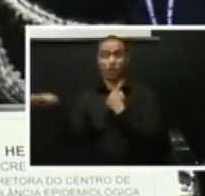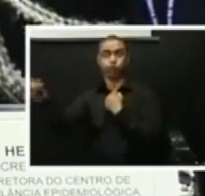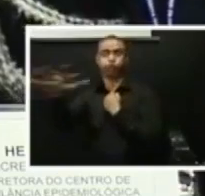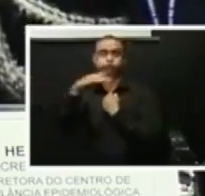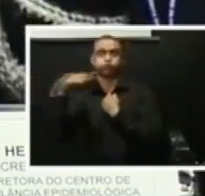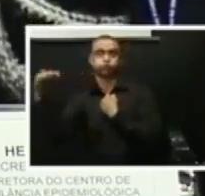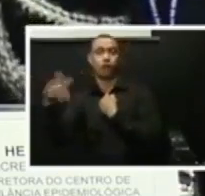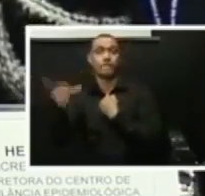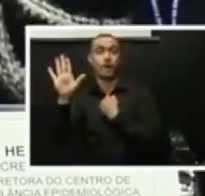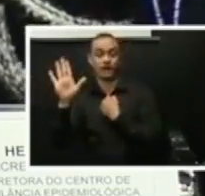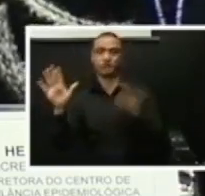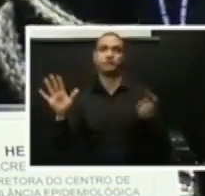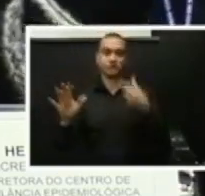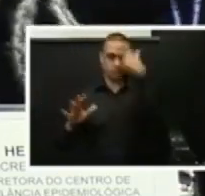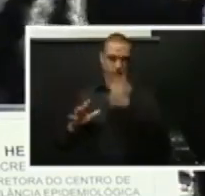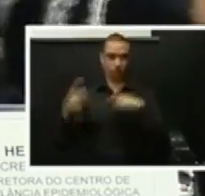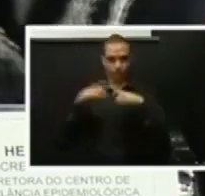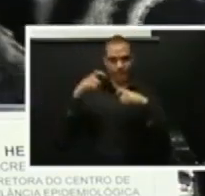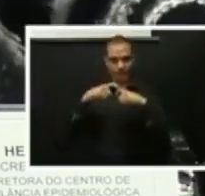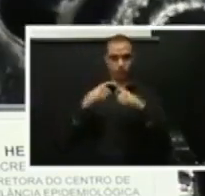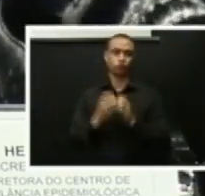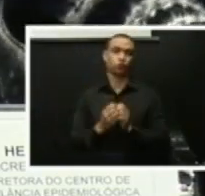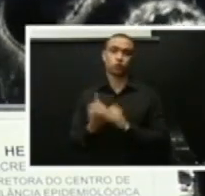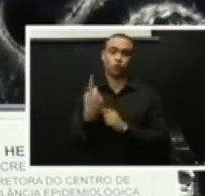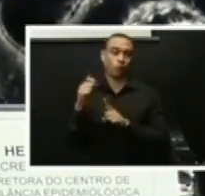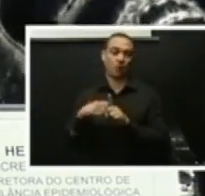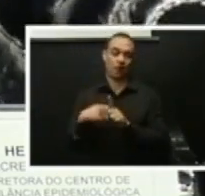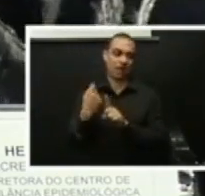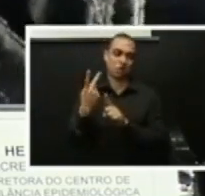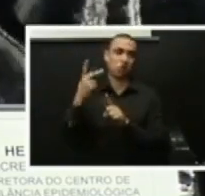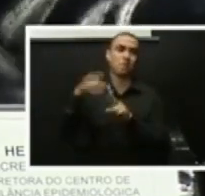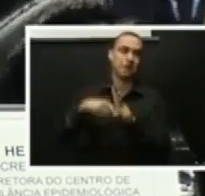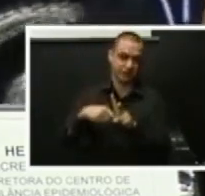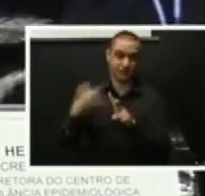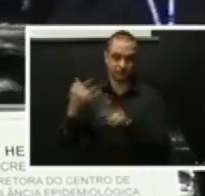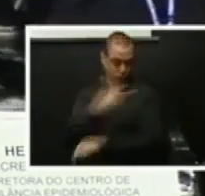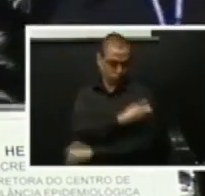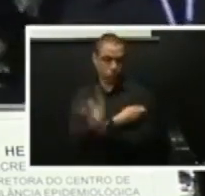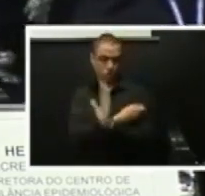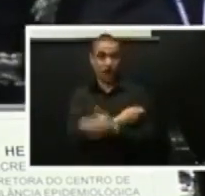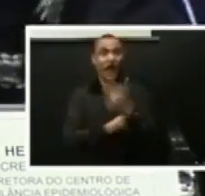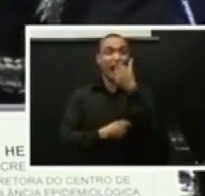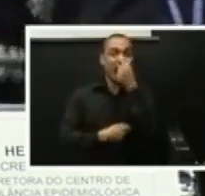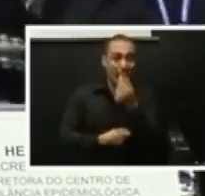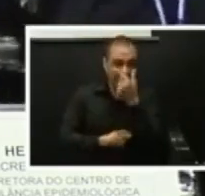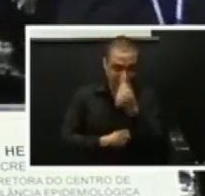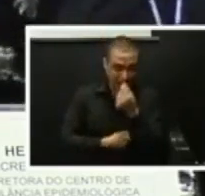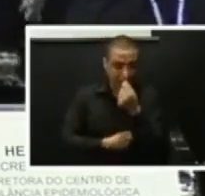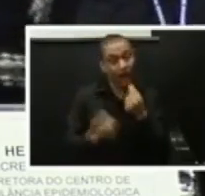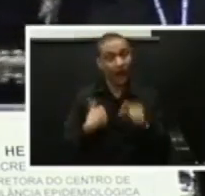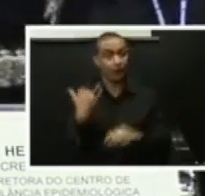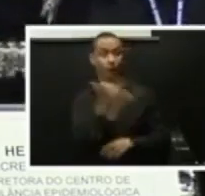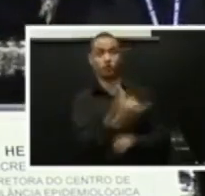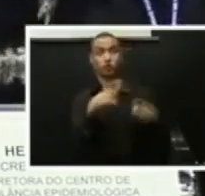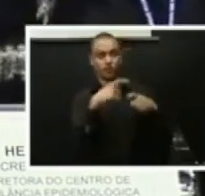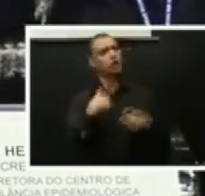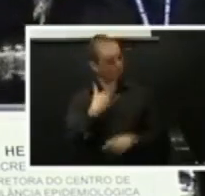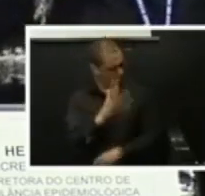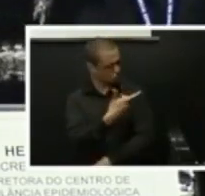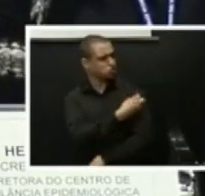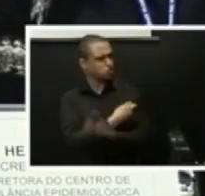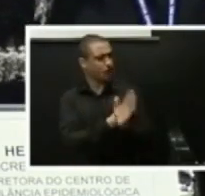saúde um médico na hora que o indivíduo mês depois dois meses depois se ele tem um quadro gripal e ele informa que foi vacinado